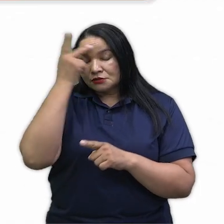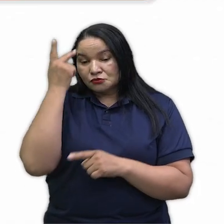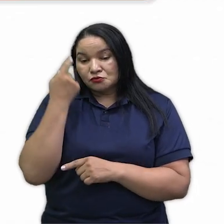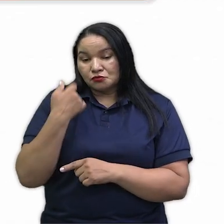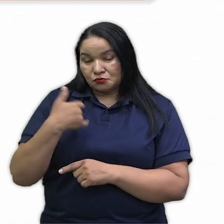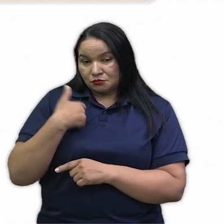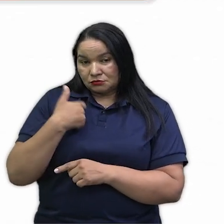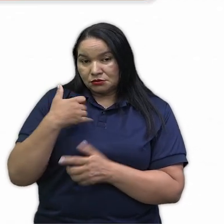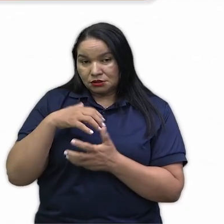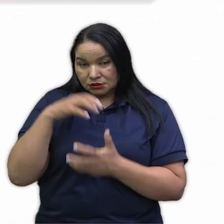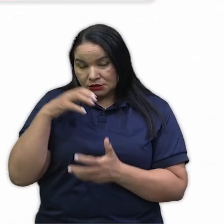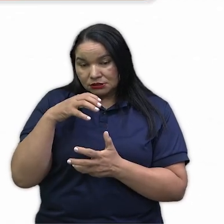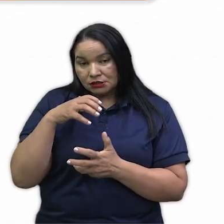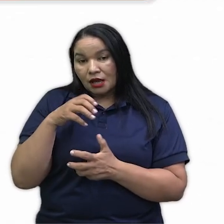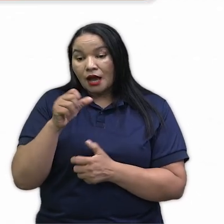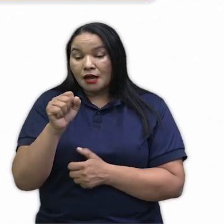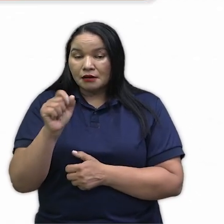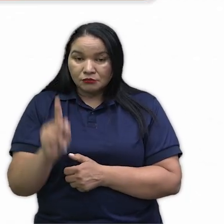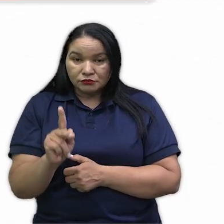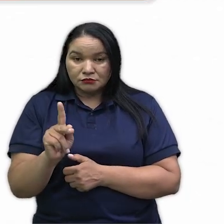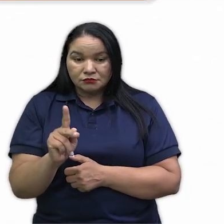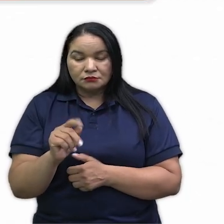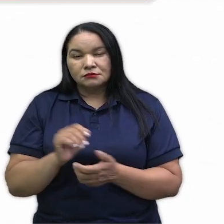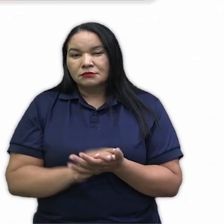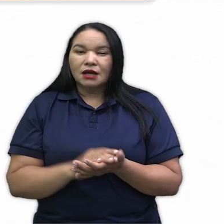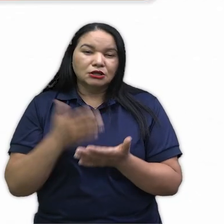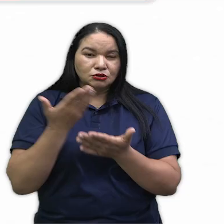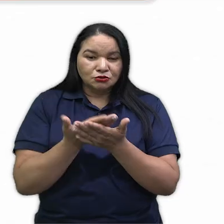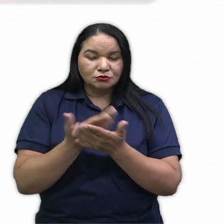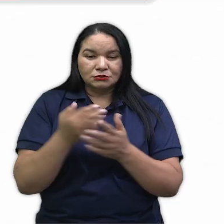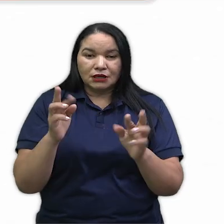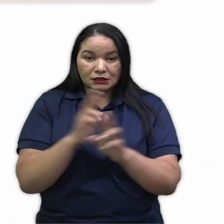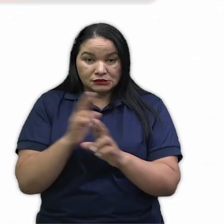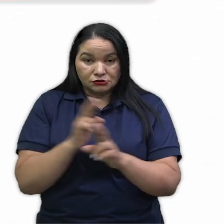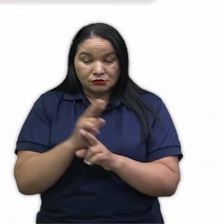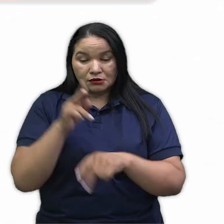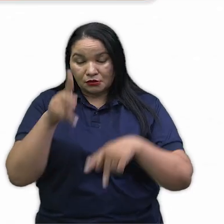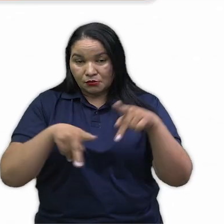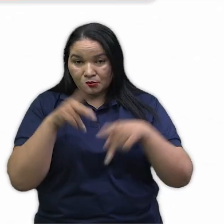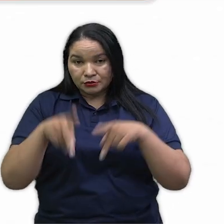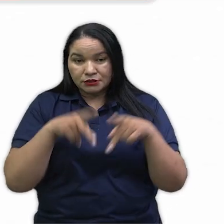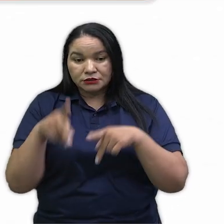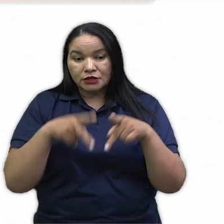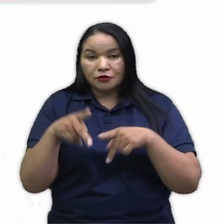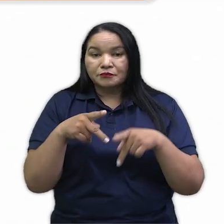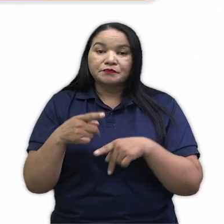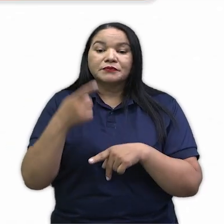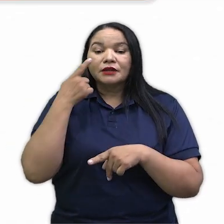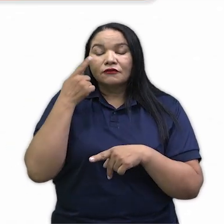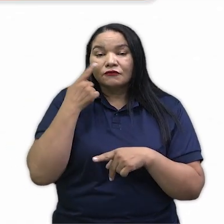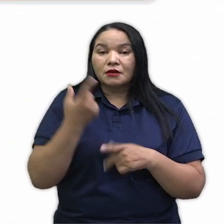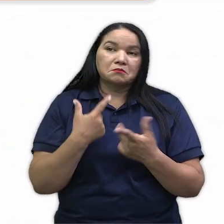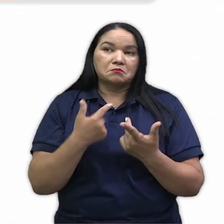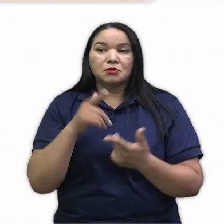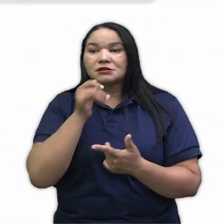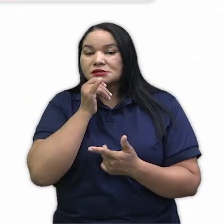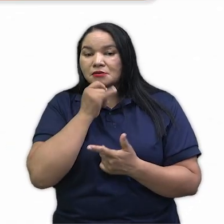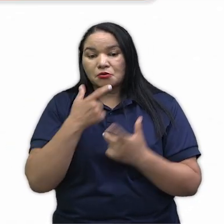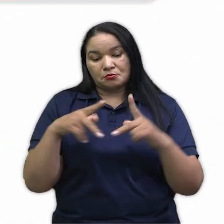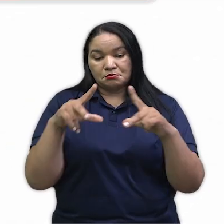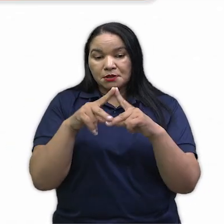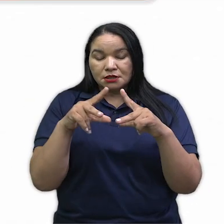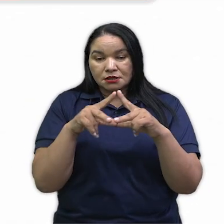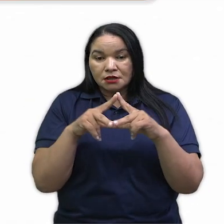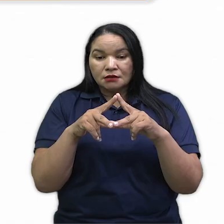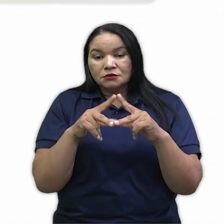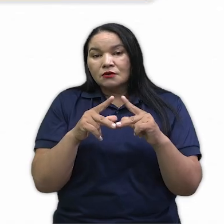da aposentadoria. Por quê? Quando a gente lembra, né, dos estudos da geografia relacionada à demografia, tá?